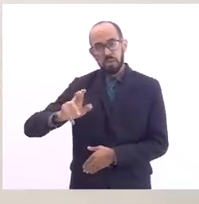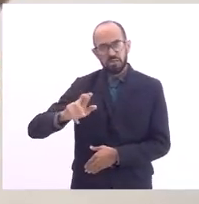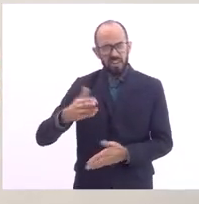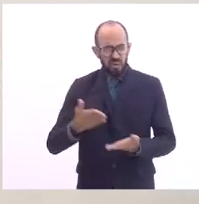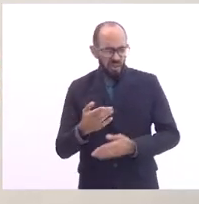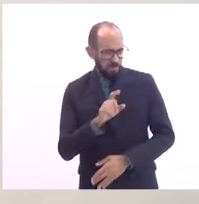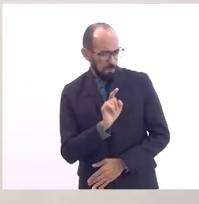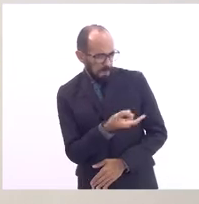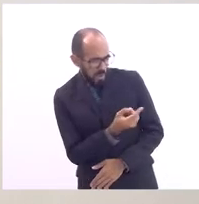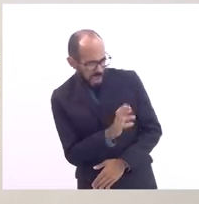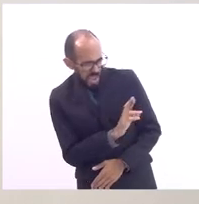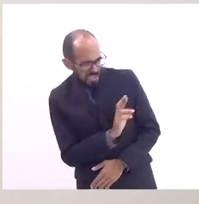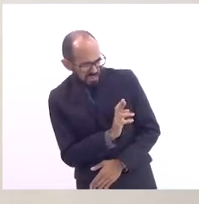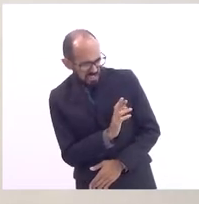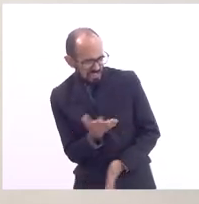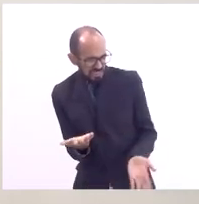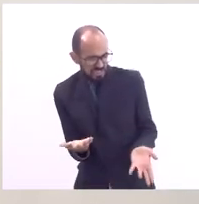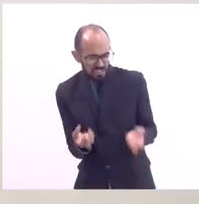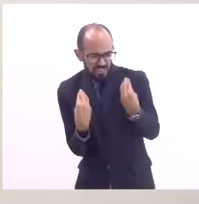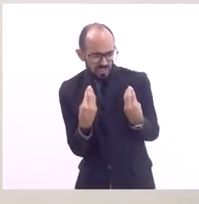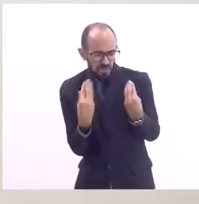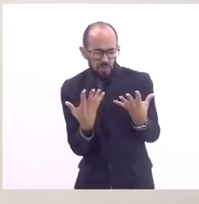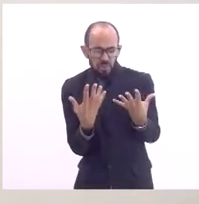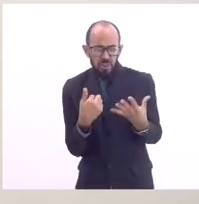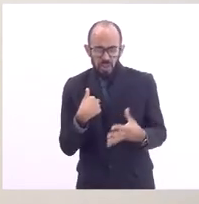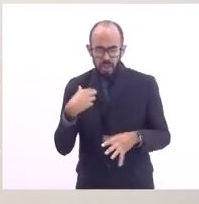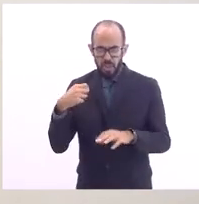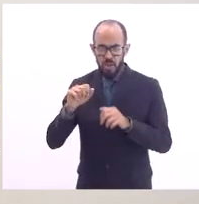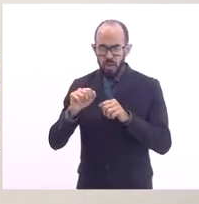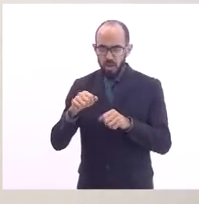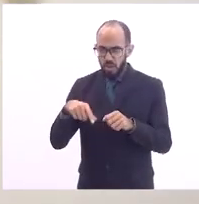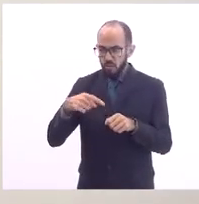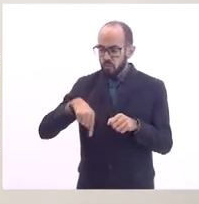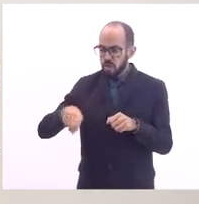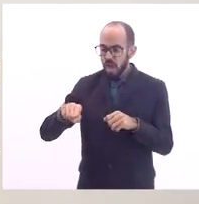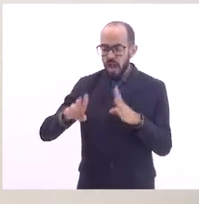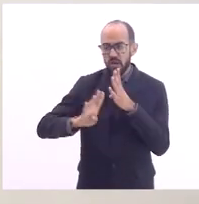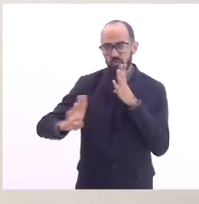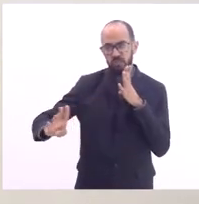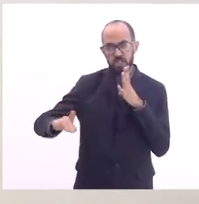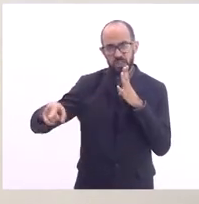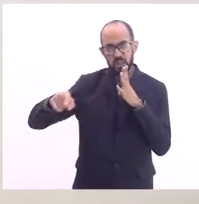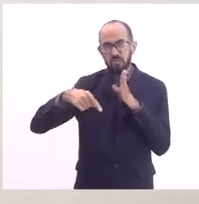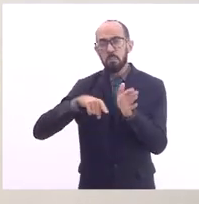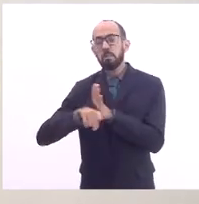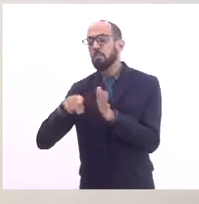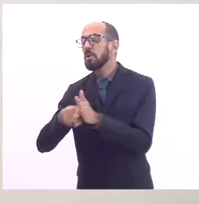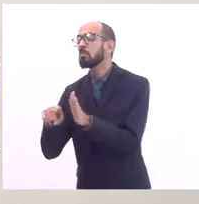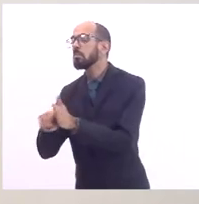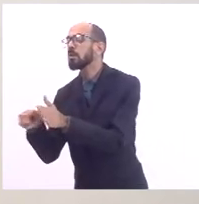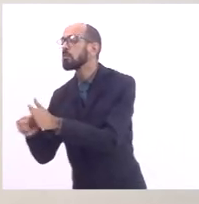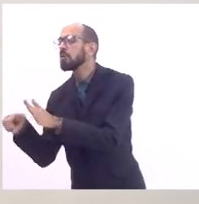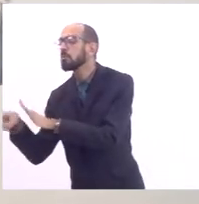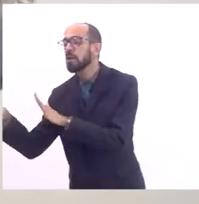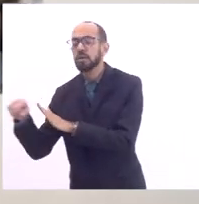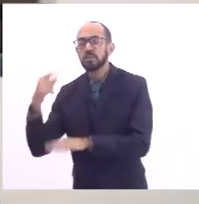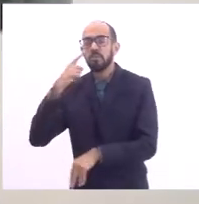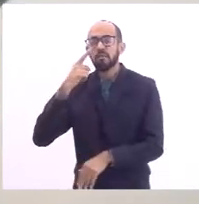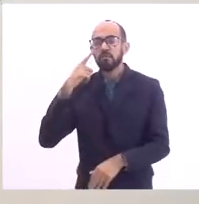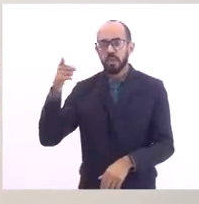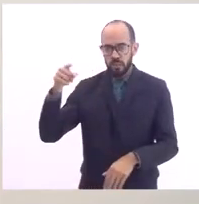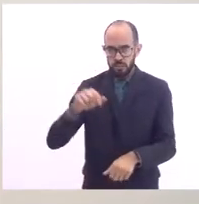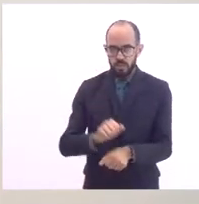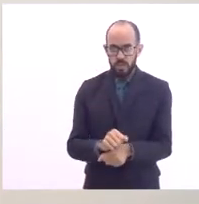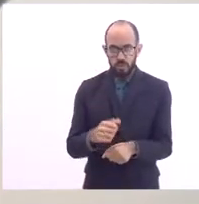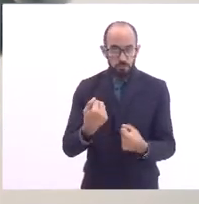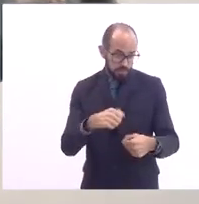R$ 1.000. Eu fiz um levantamento lá, com todas as pessoas na fila lá. Aí, quando você chega lá dentro para resolver, você fala, tem que